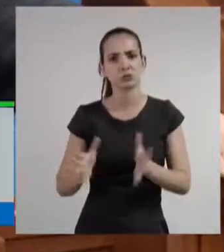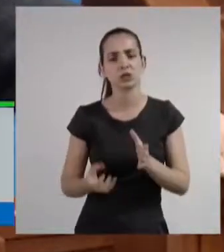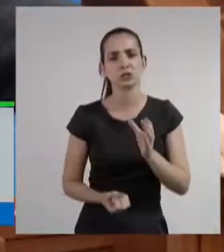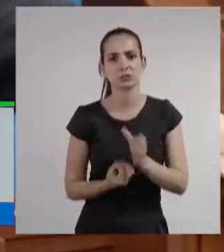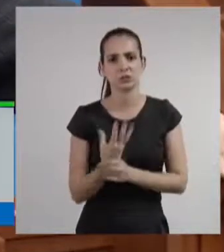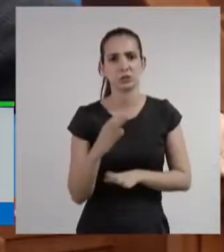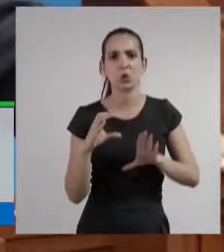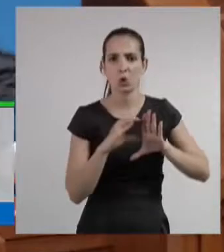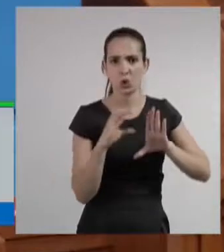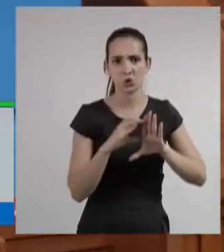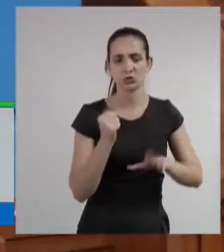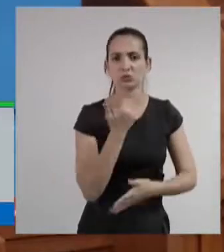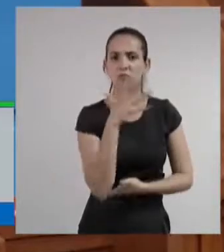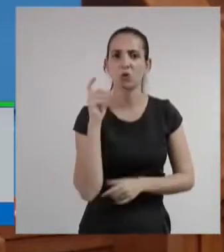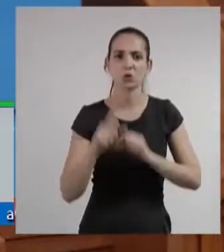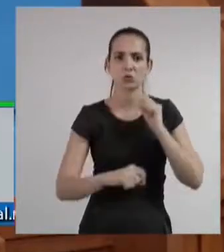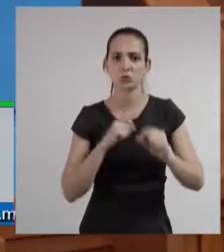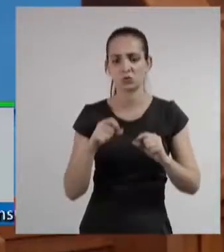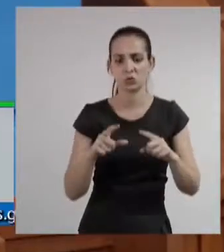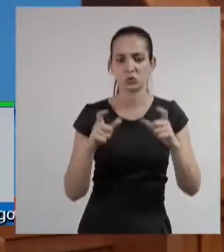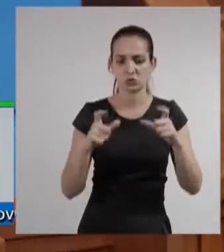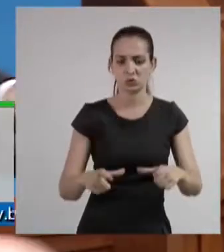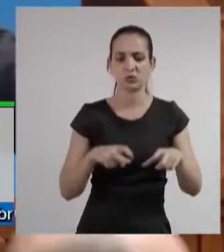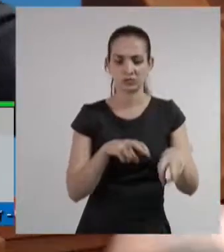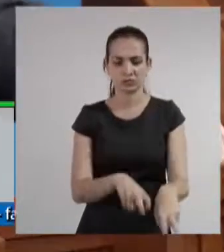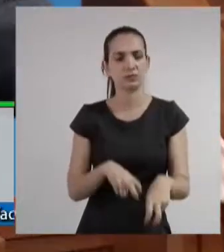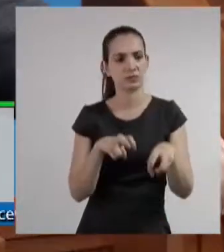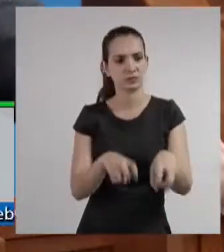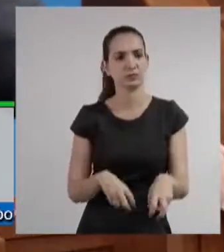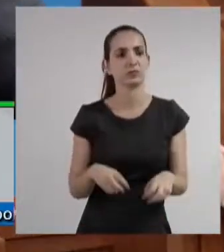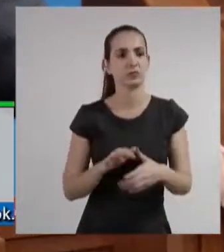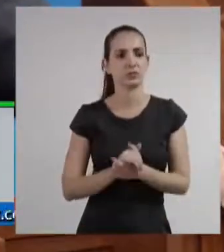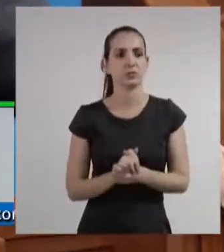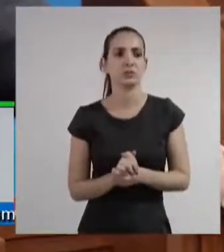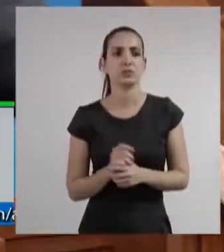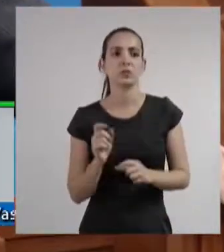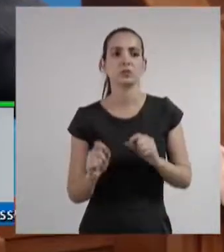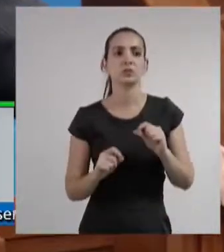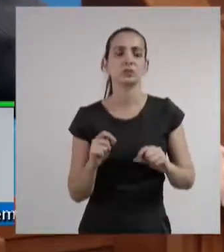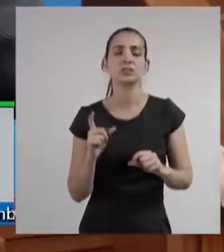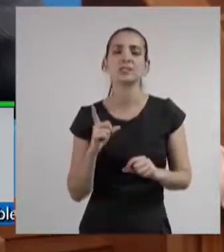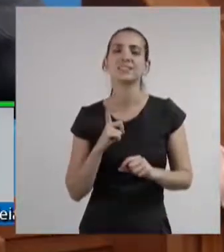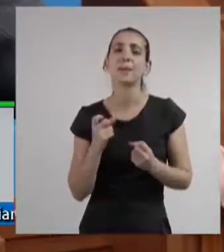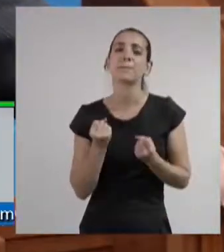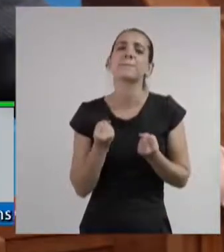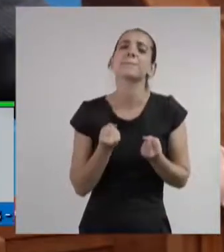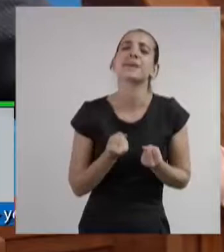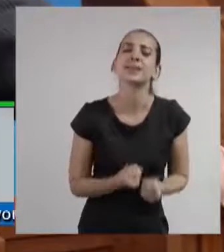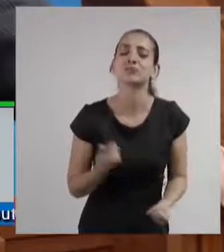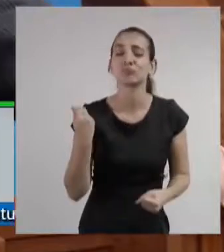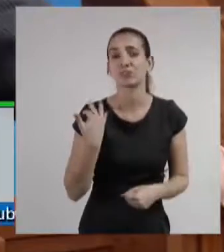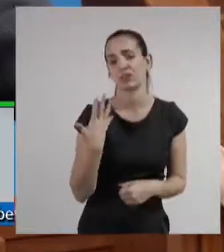de que o setor produtivo, ele paga muito alto,